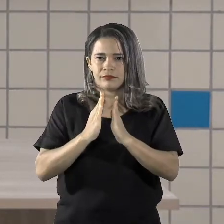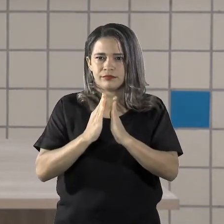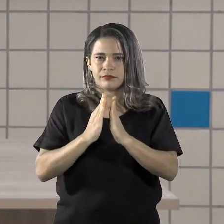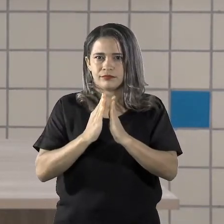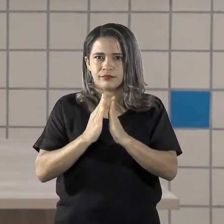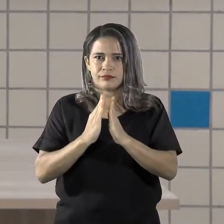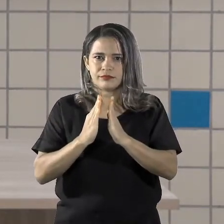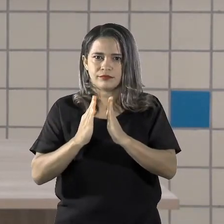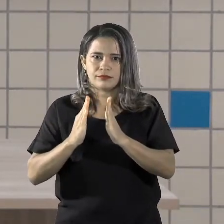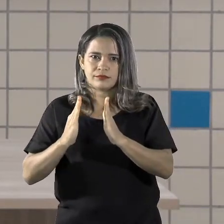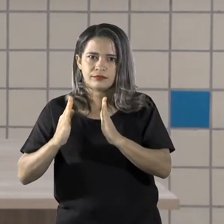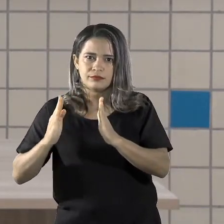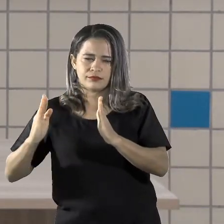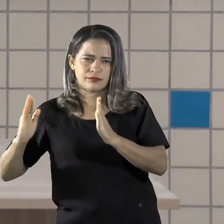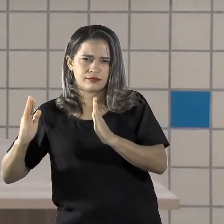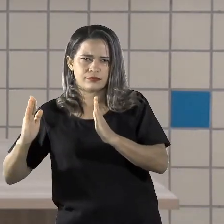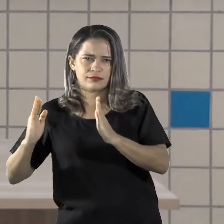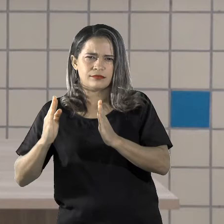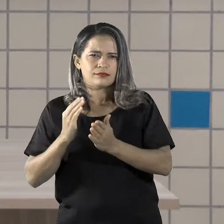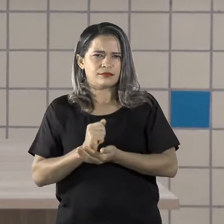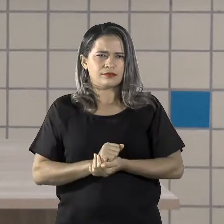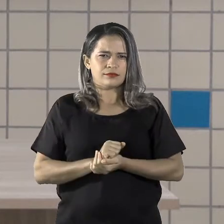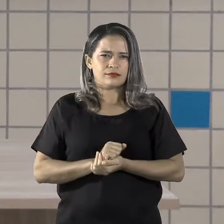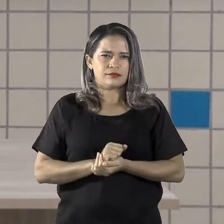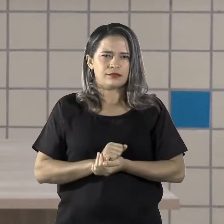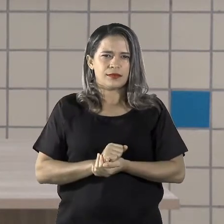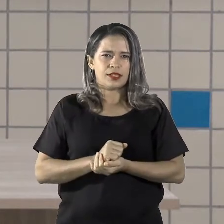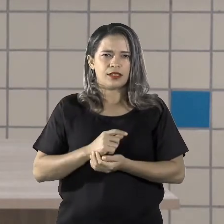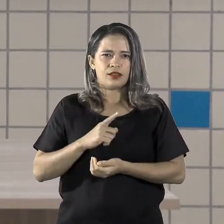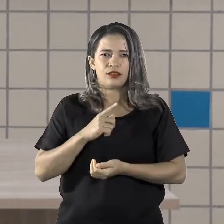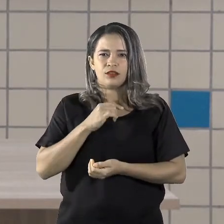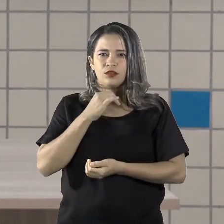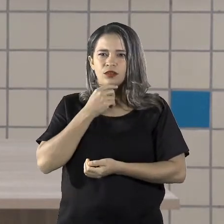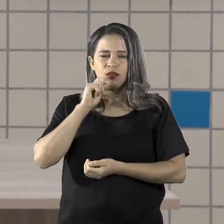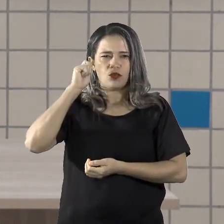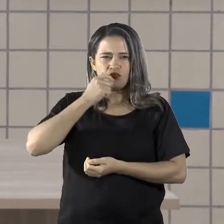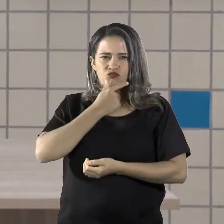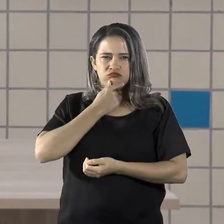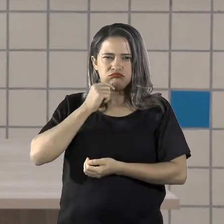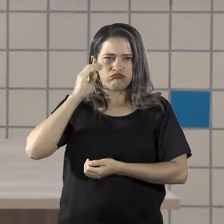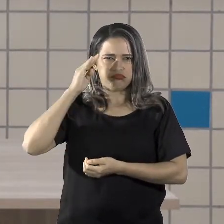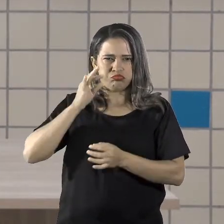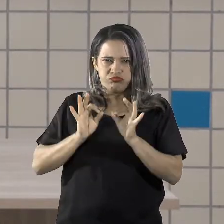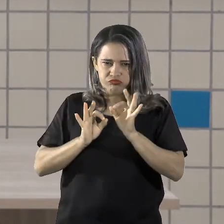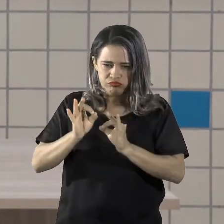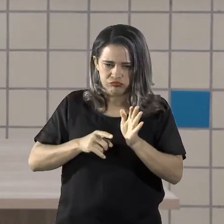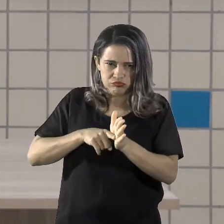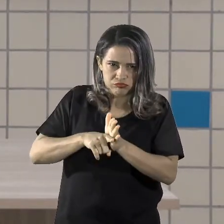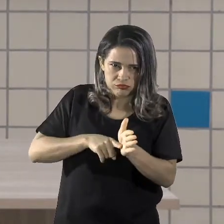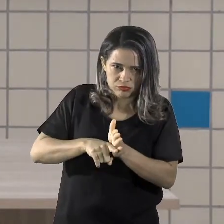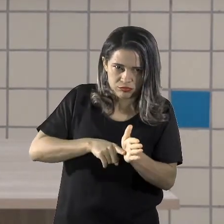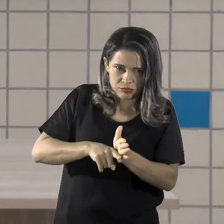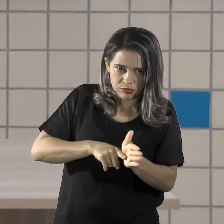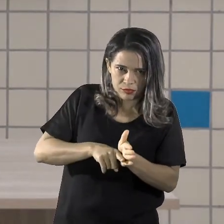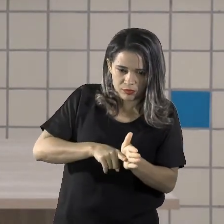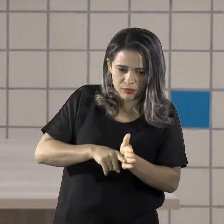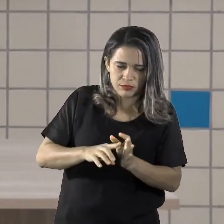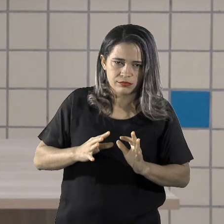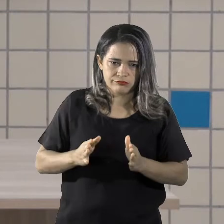da energia. Linus Pauling foi quem organizou essa distribuição.